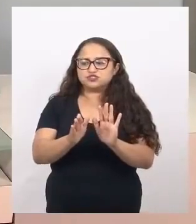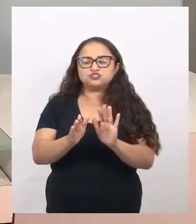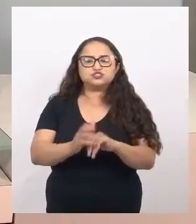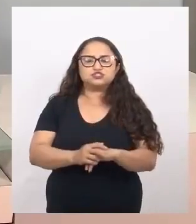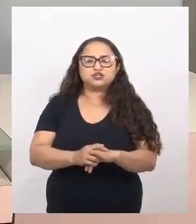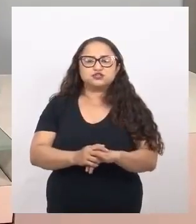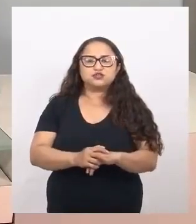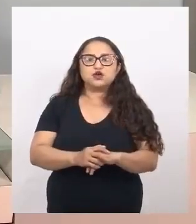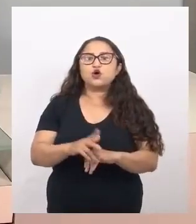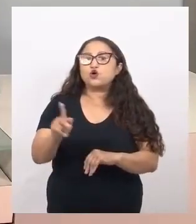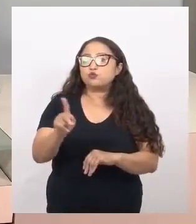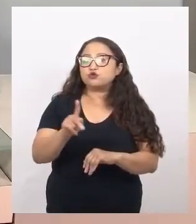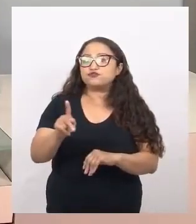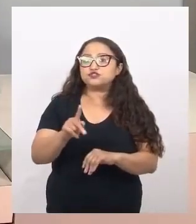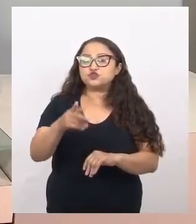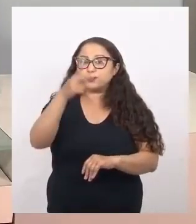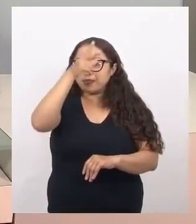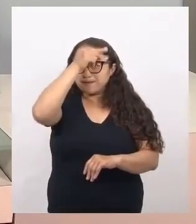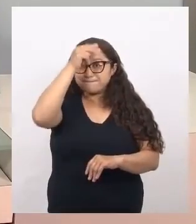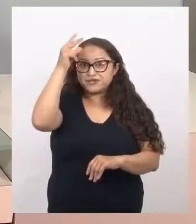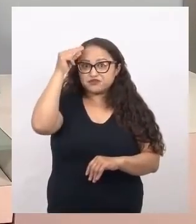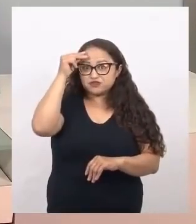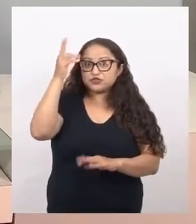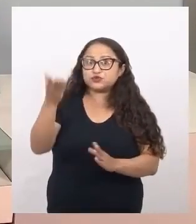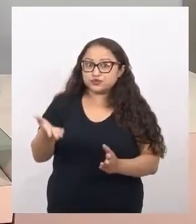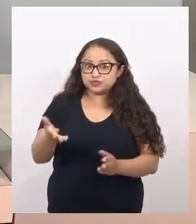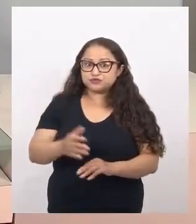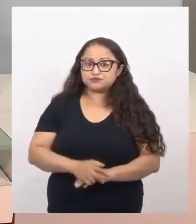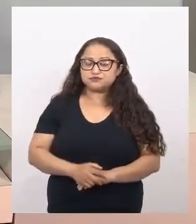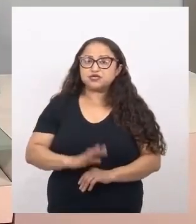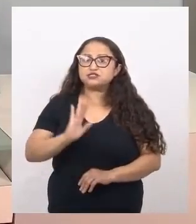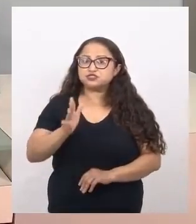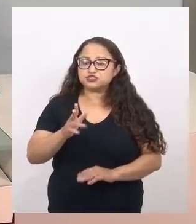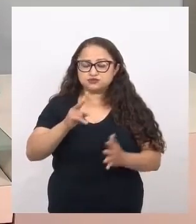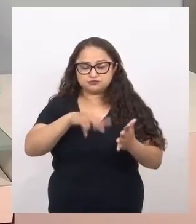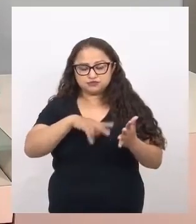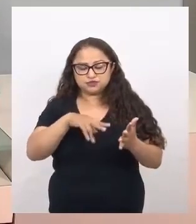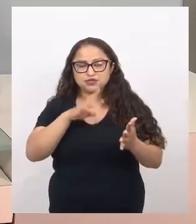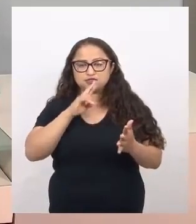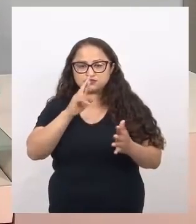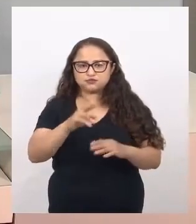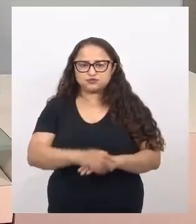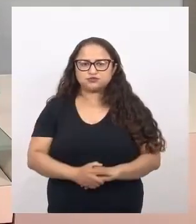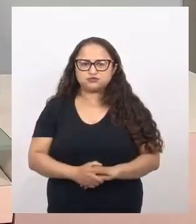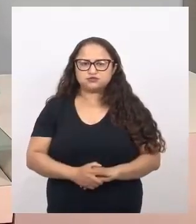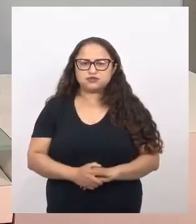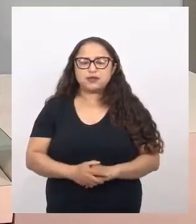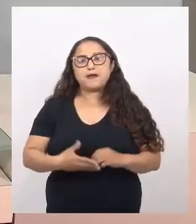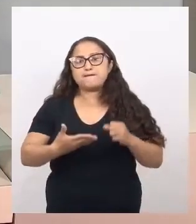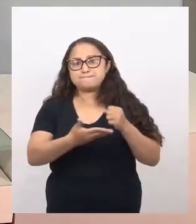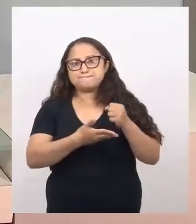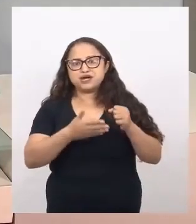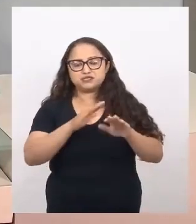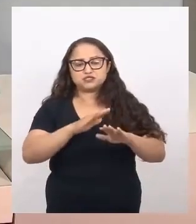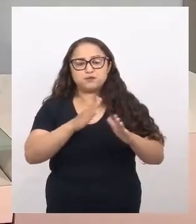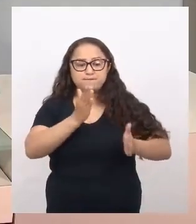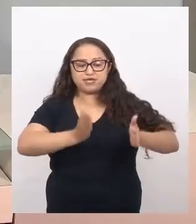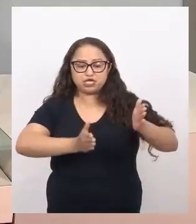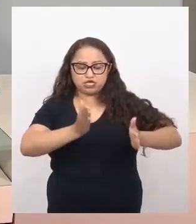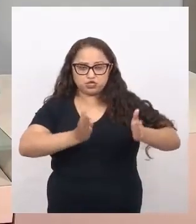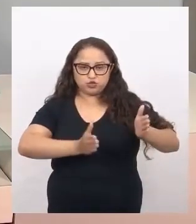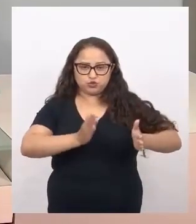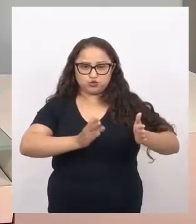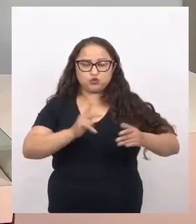professor municipalizado. Vou ler a pergunta dela e aí já dou a resposta. A jornada básica,